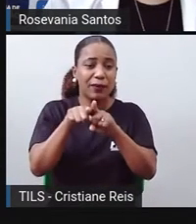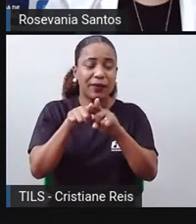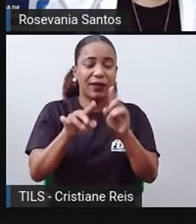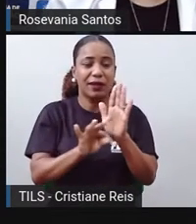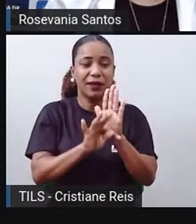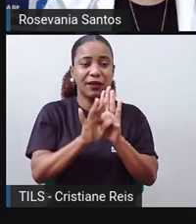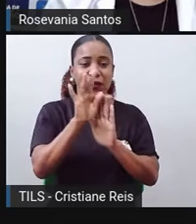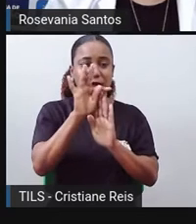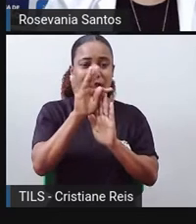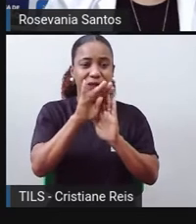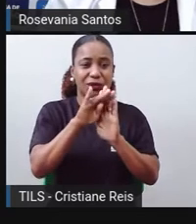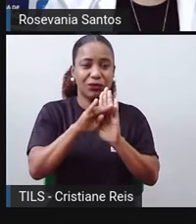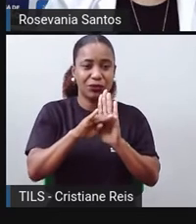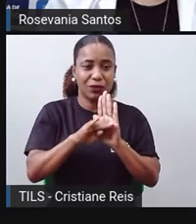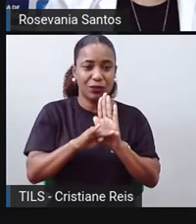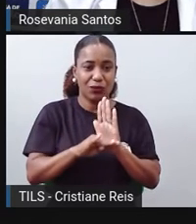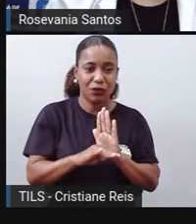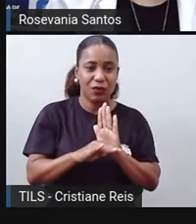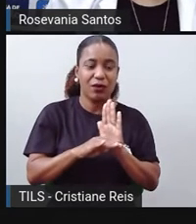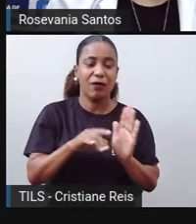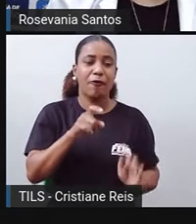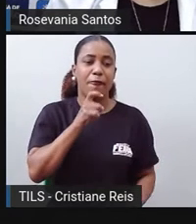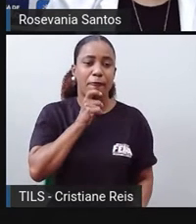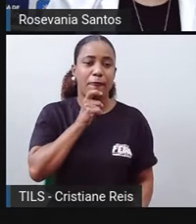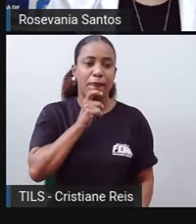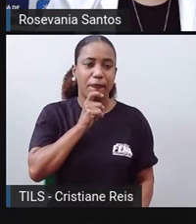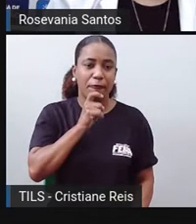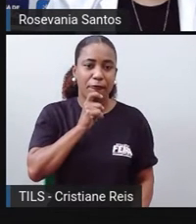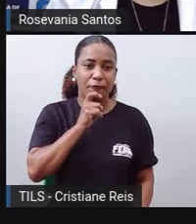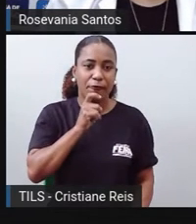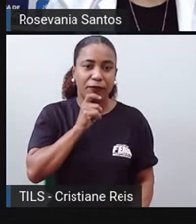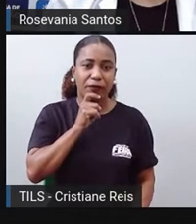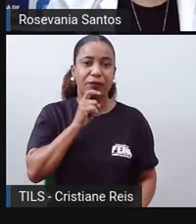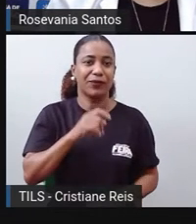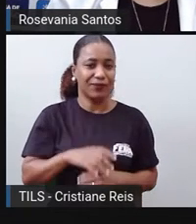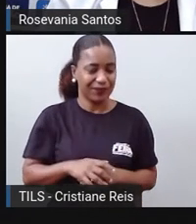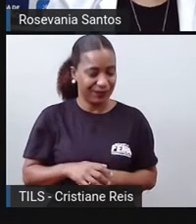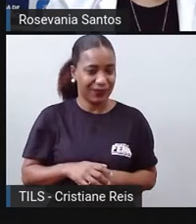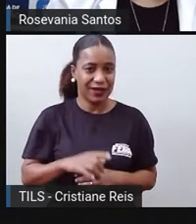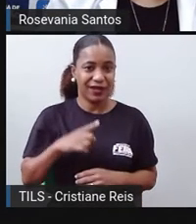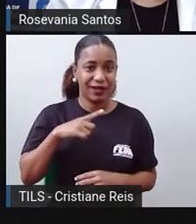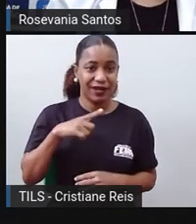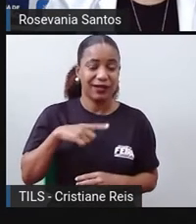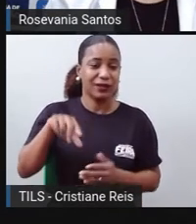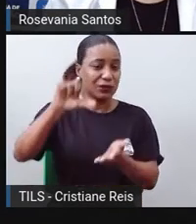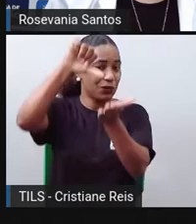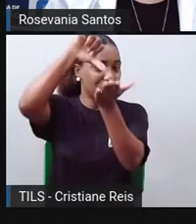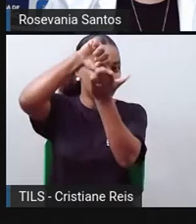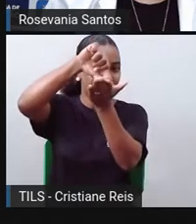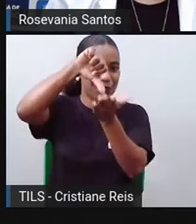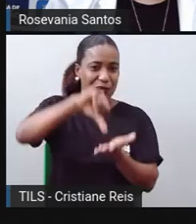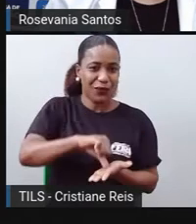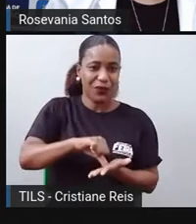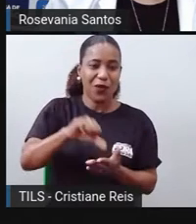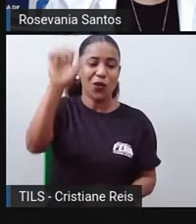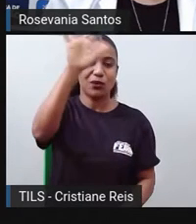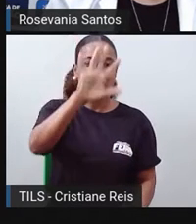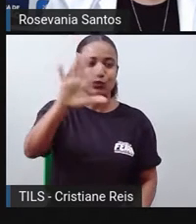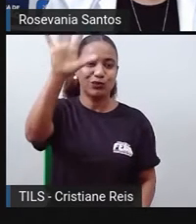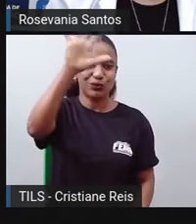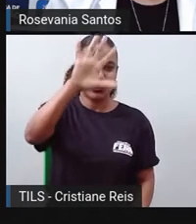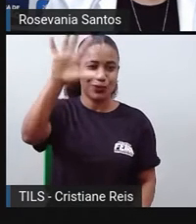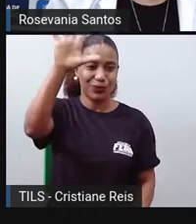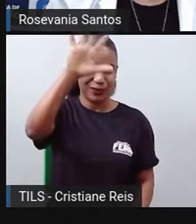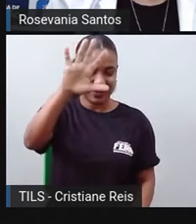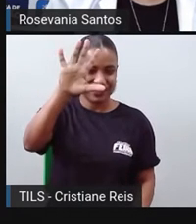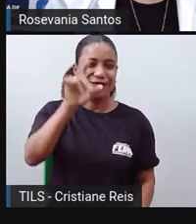todo. Então, por isso, elas, né, são chamadas de zonas glaciais, de frígidas, polares. E a característica